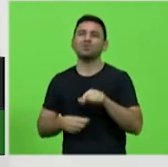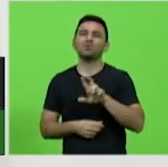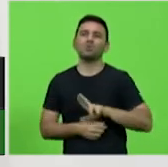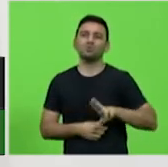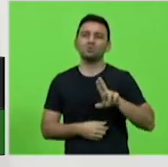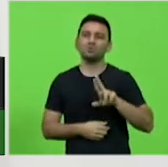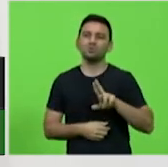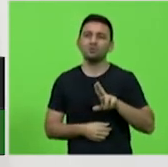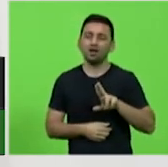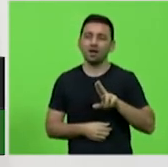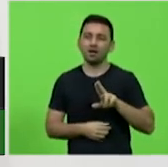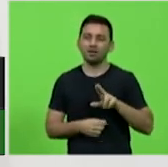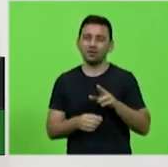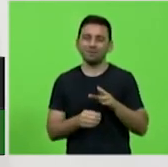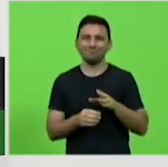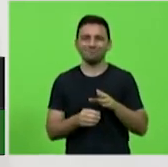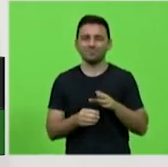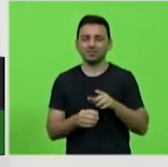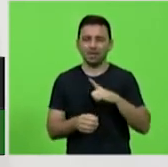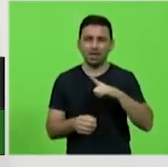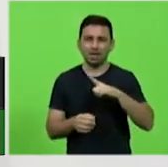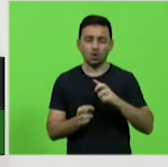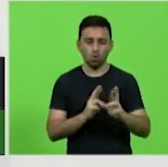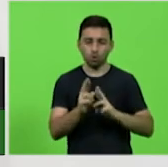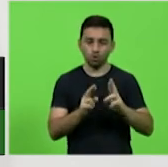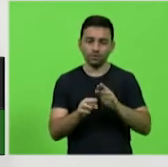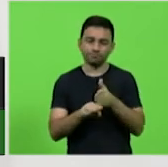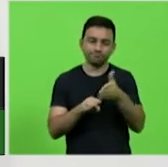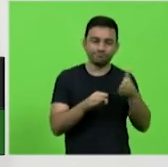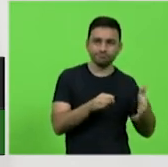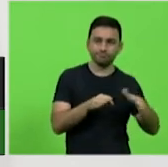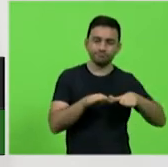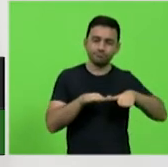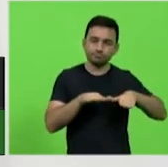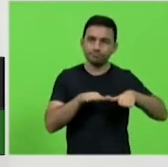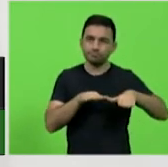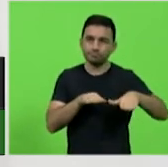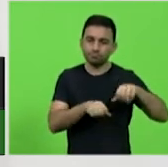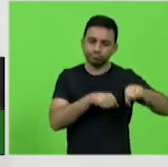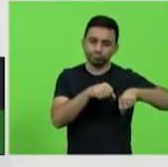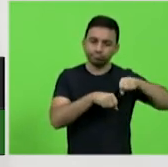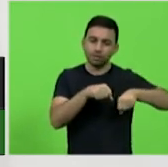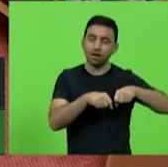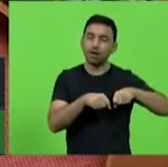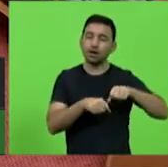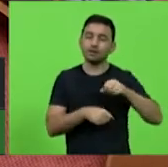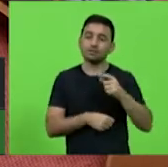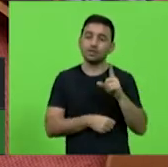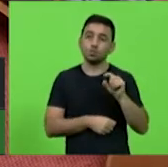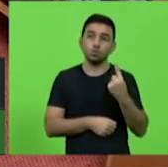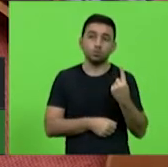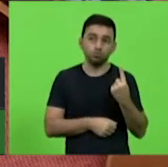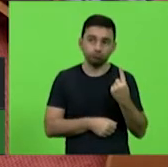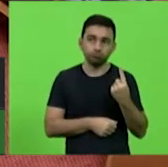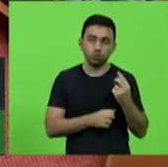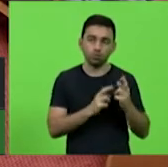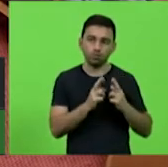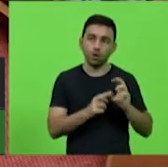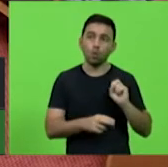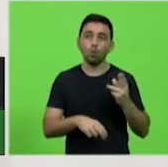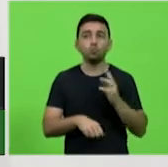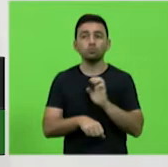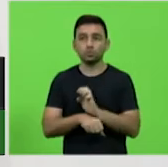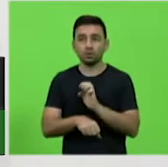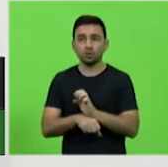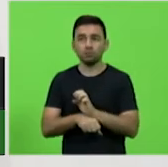vezes o acostamento da rodovia, de uma rodovia federal, no caso a 101, ou de uma rodovia estadual,